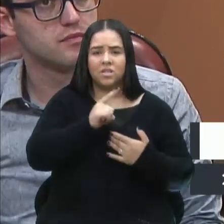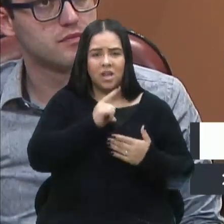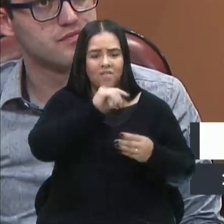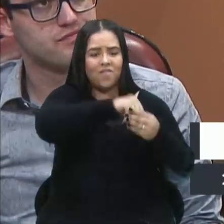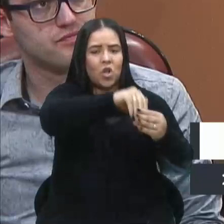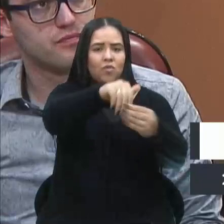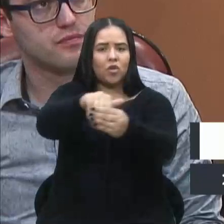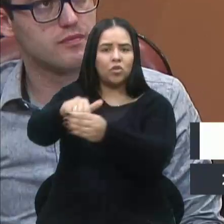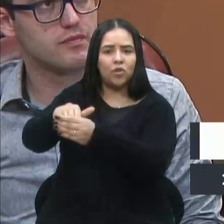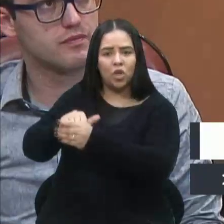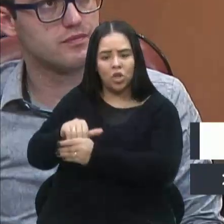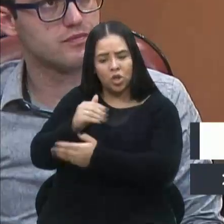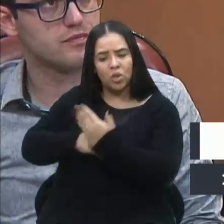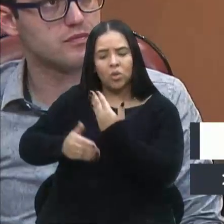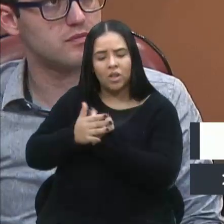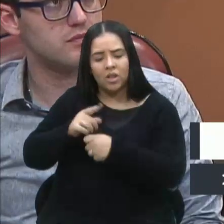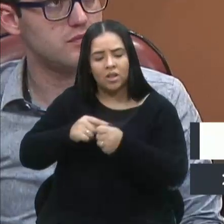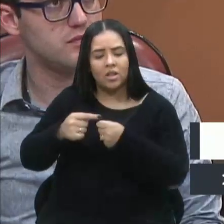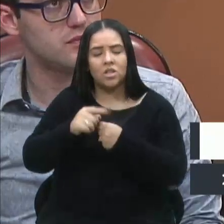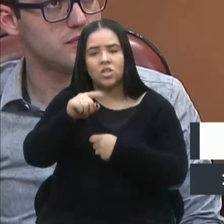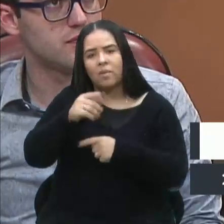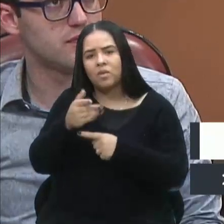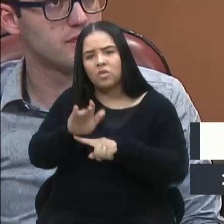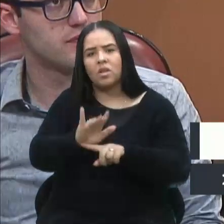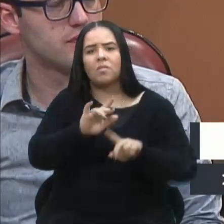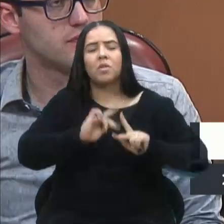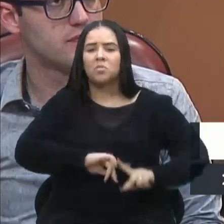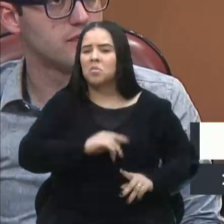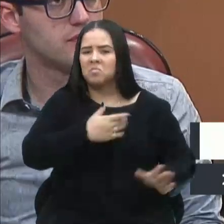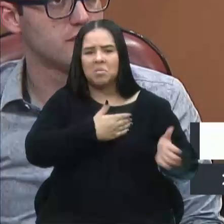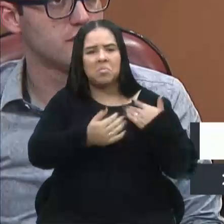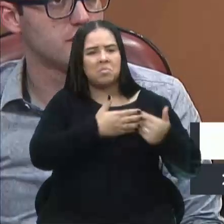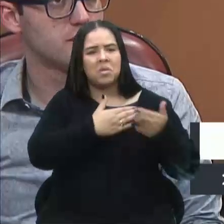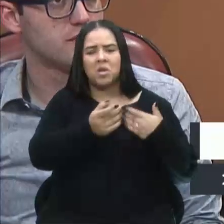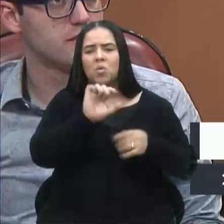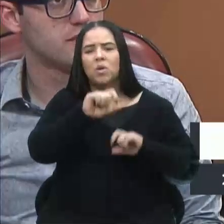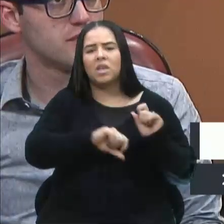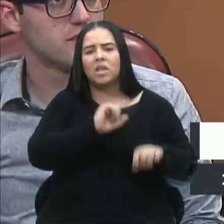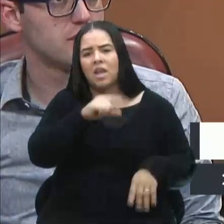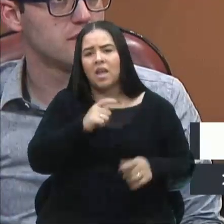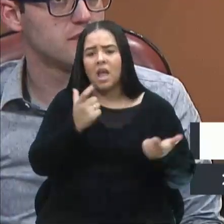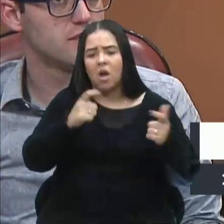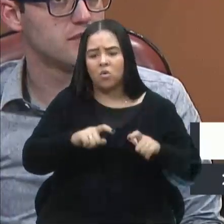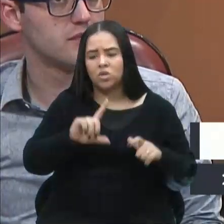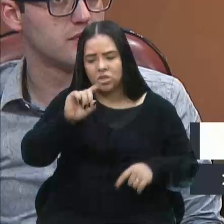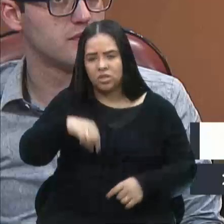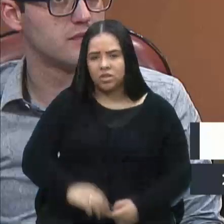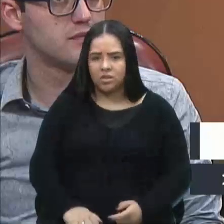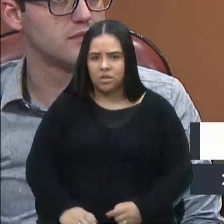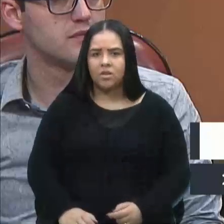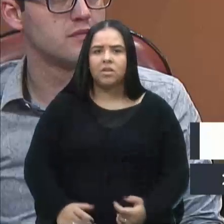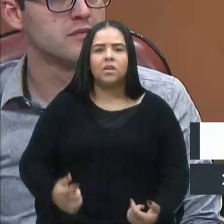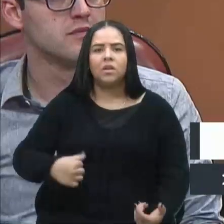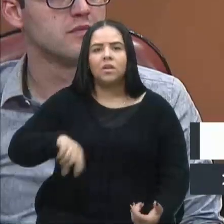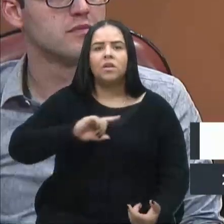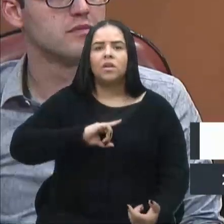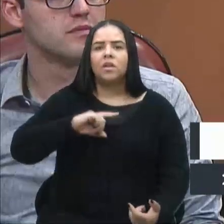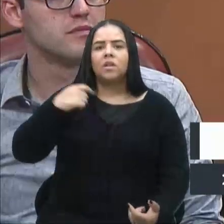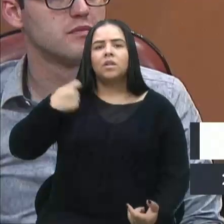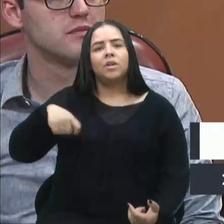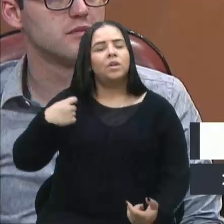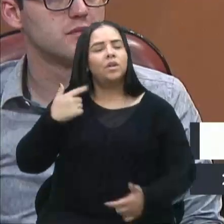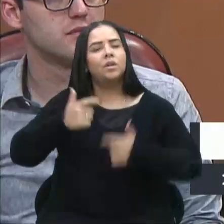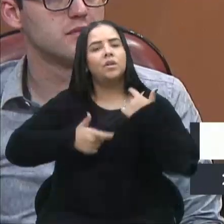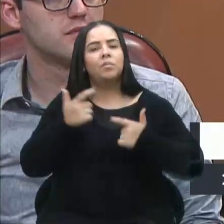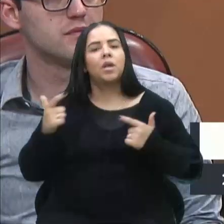Então eu beneficio as pessoas, não interessa quem seja e da onde elas estejam morando. A gente tem que trabalhar para a comunidade